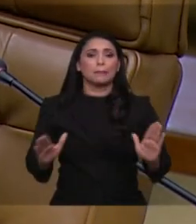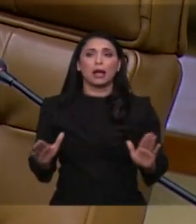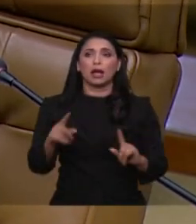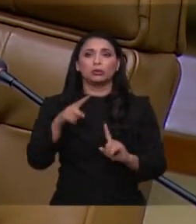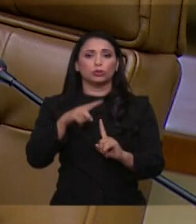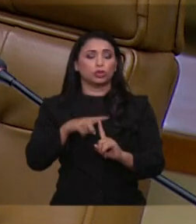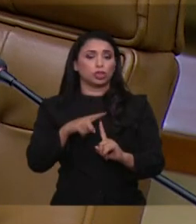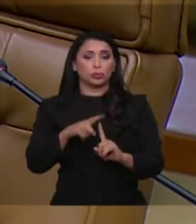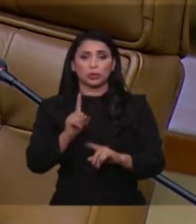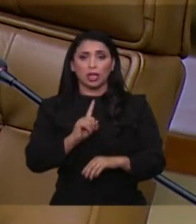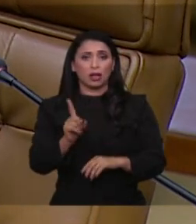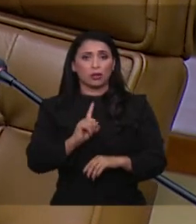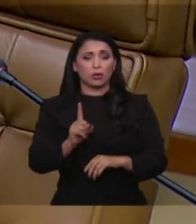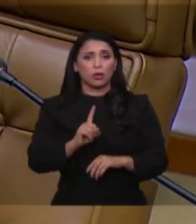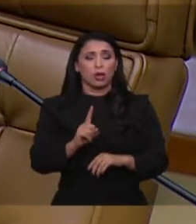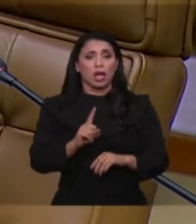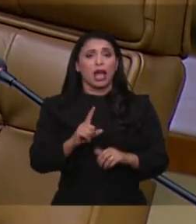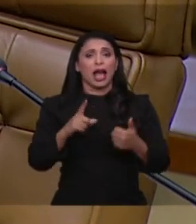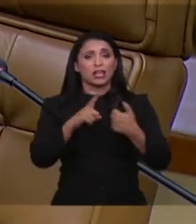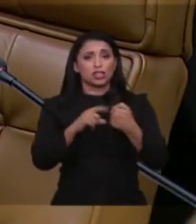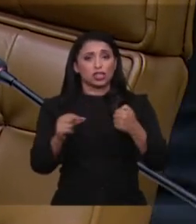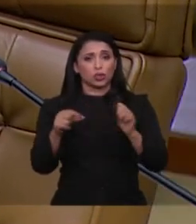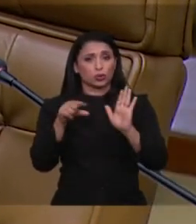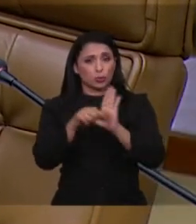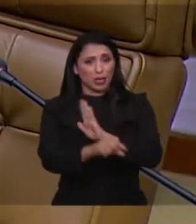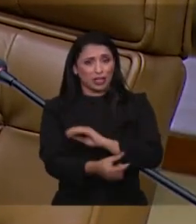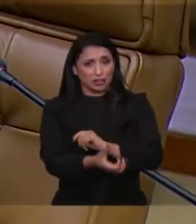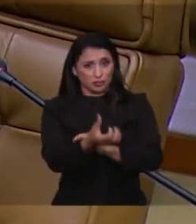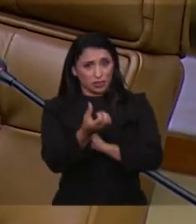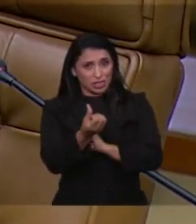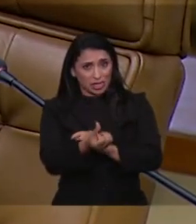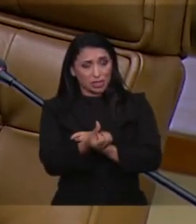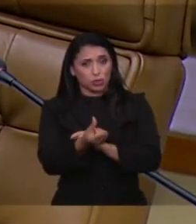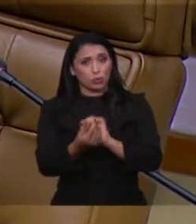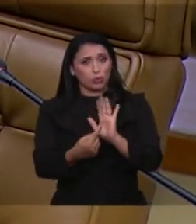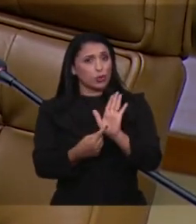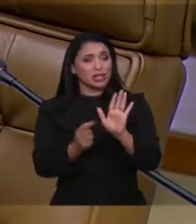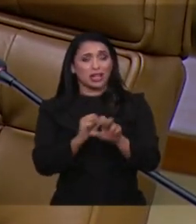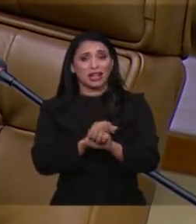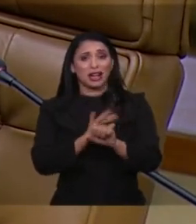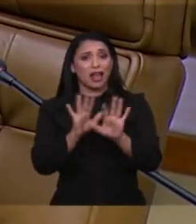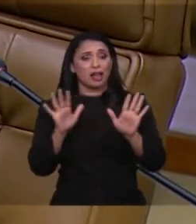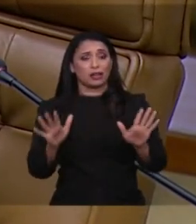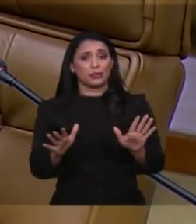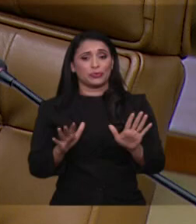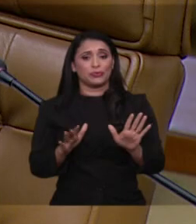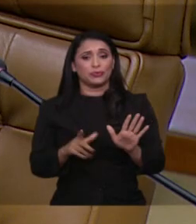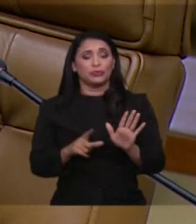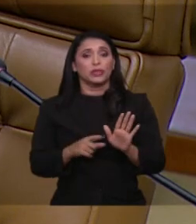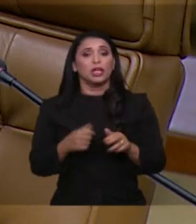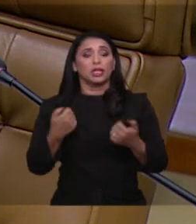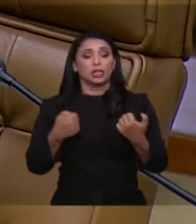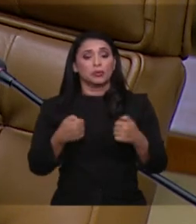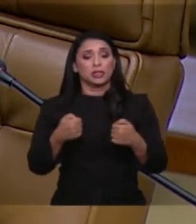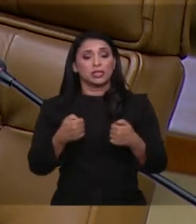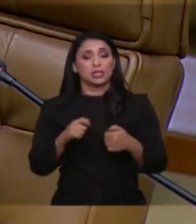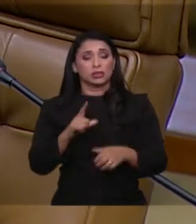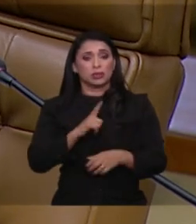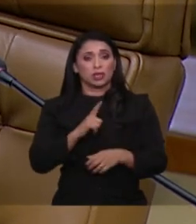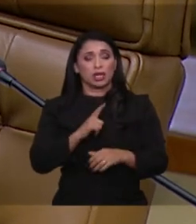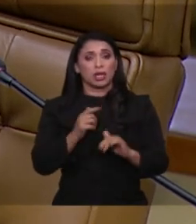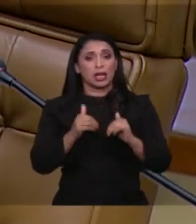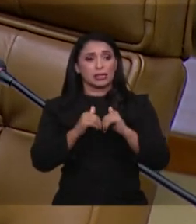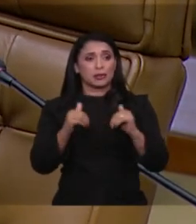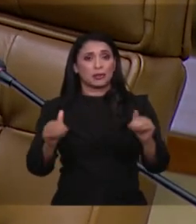espécies. O parágrafo 6 é muito claro, quando simplesmente retira somente como pré-requisito a separação judicial